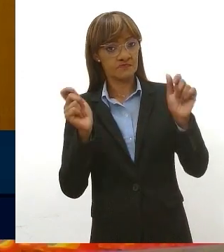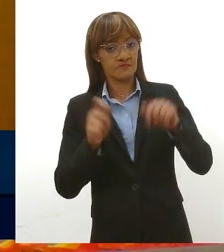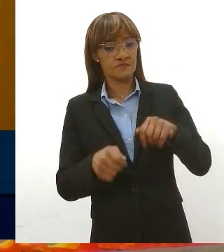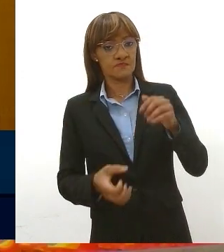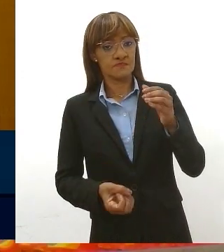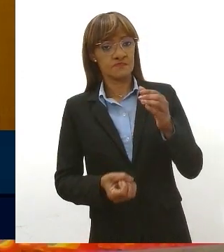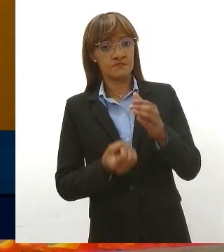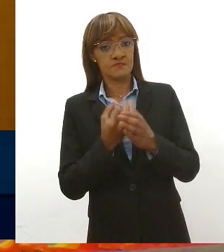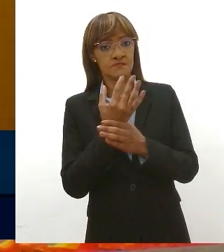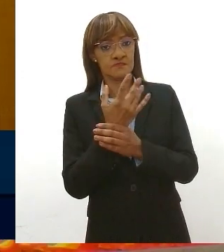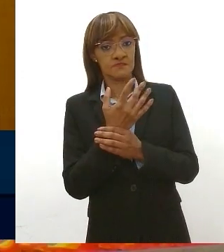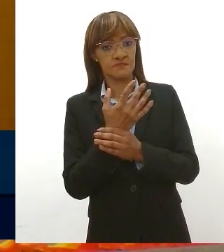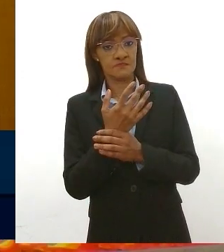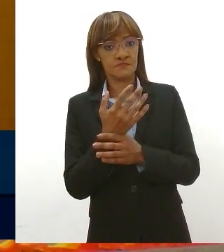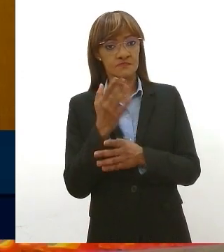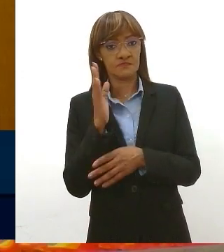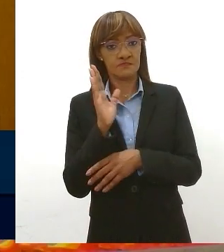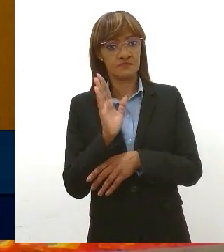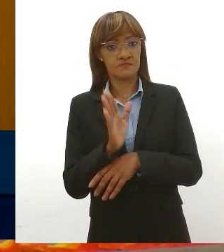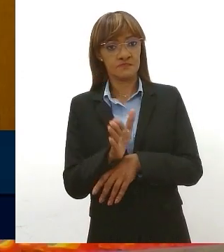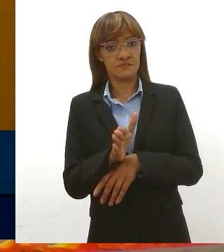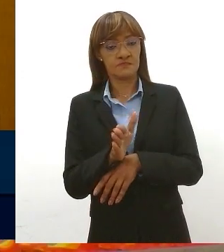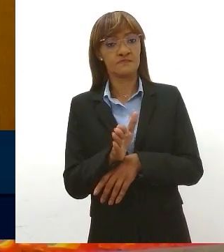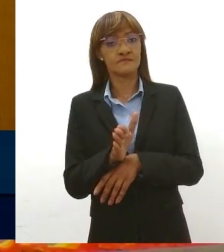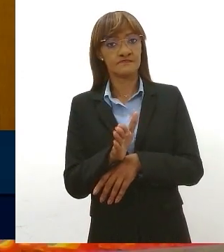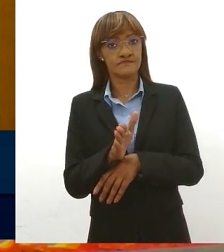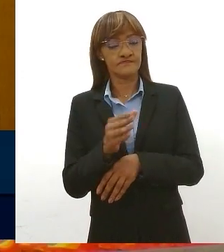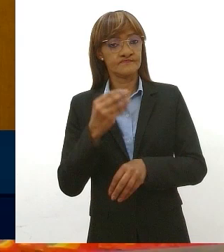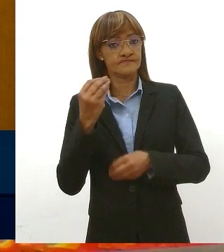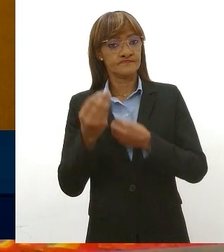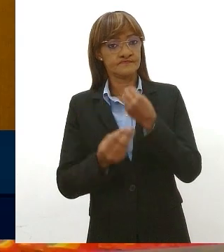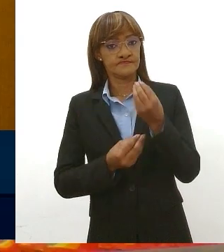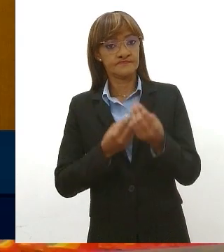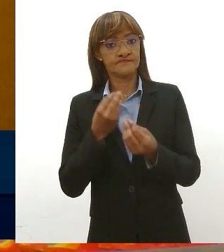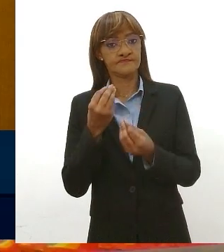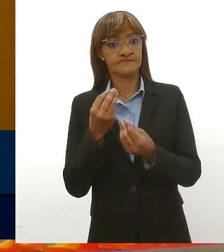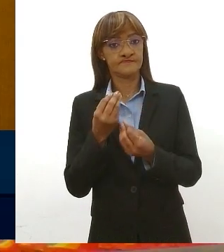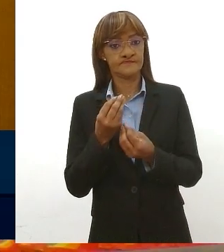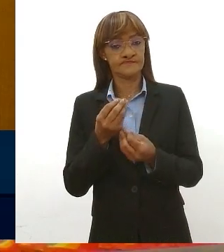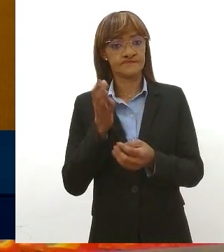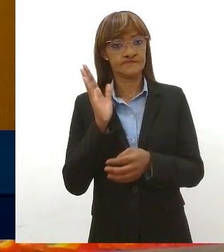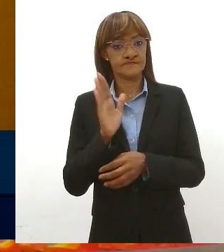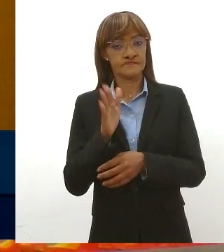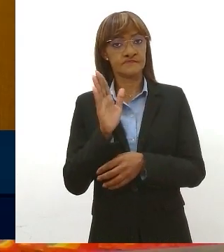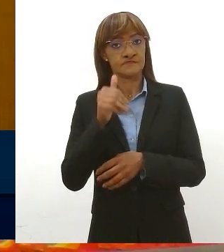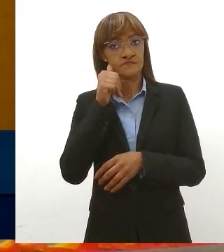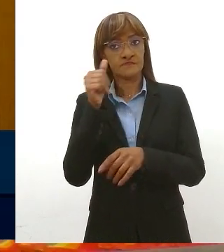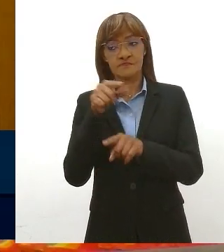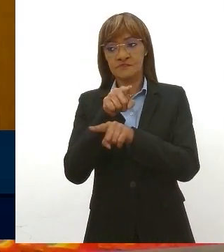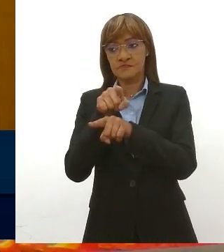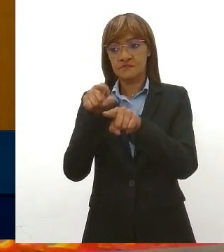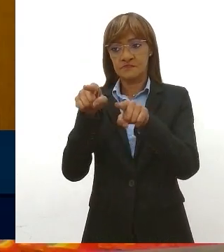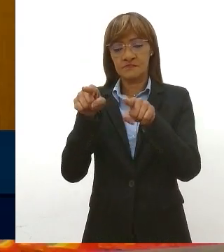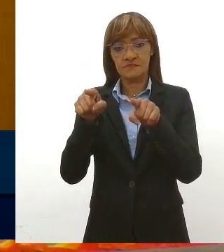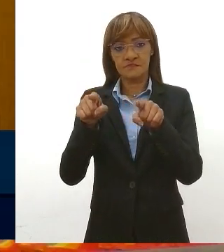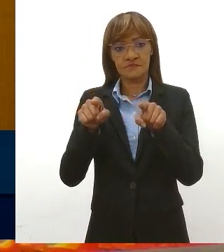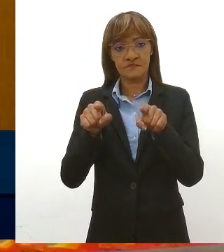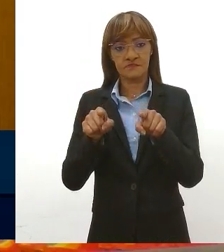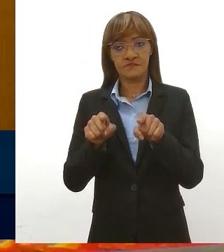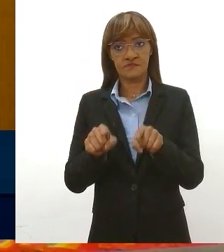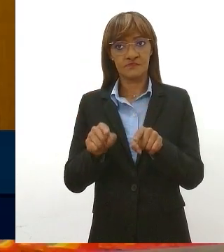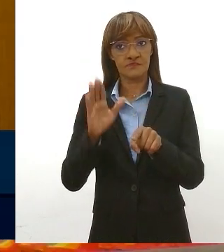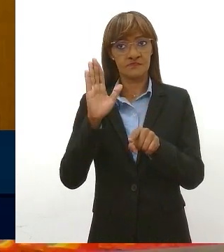de formação e encaminhamento dessas mulheres às vagas de emprego formal,